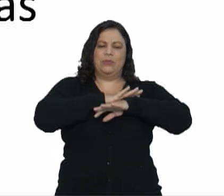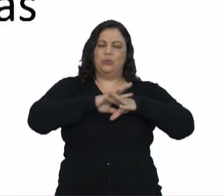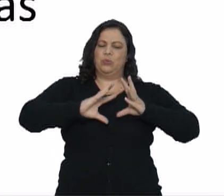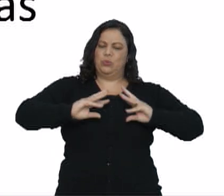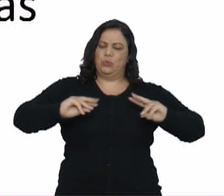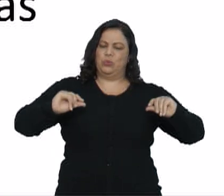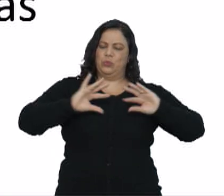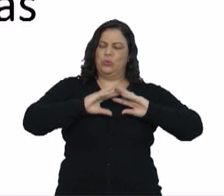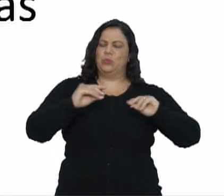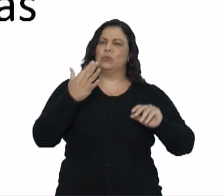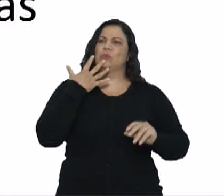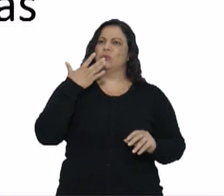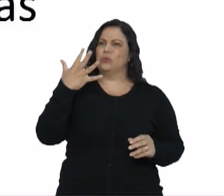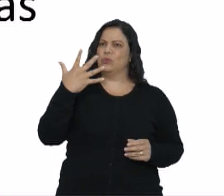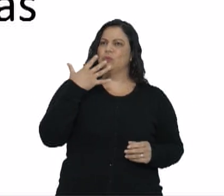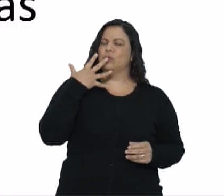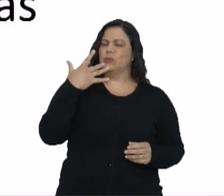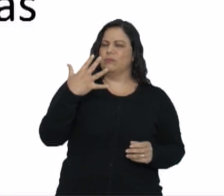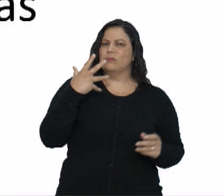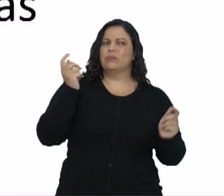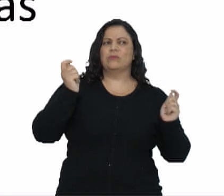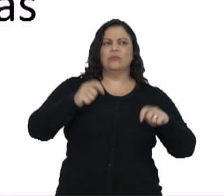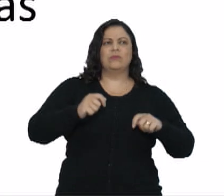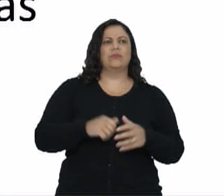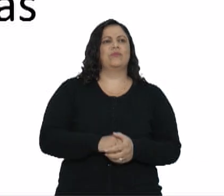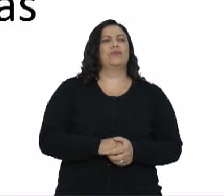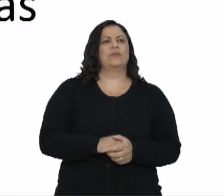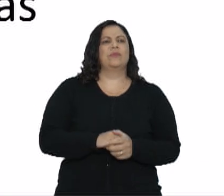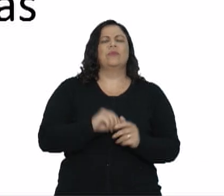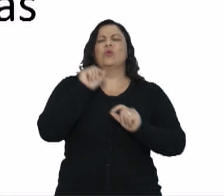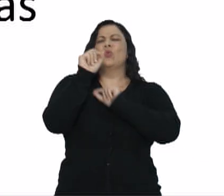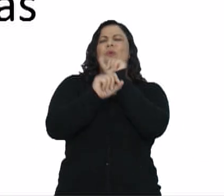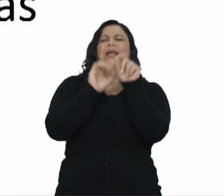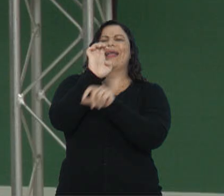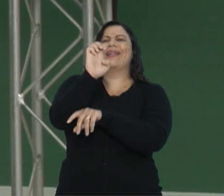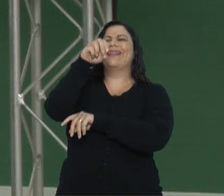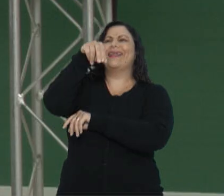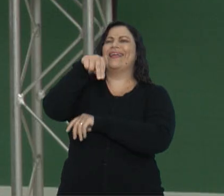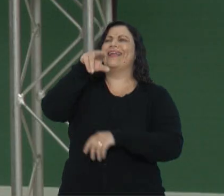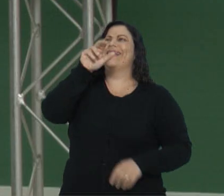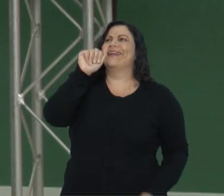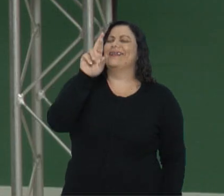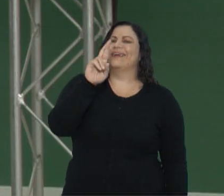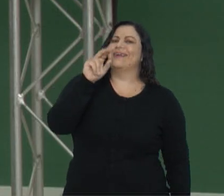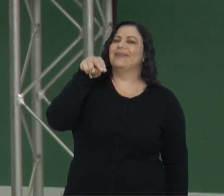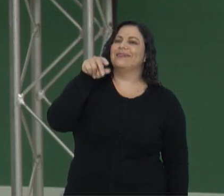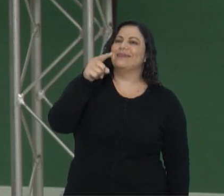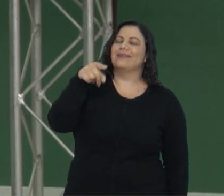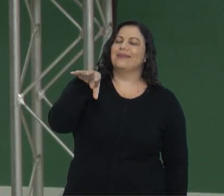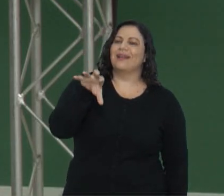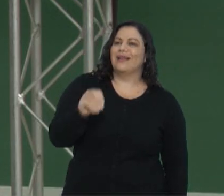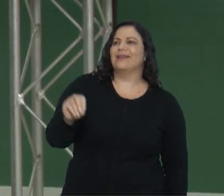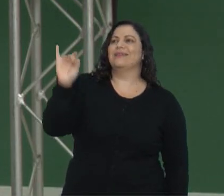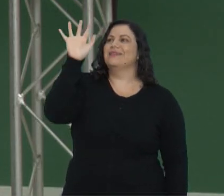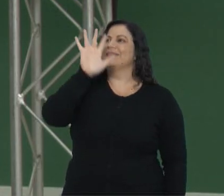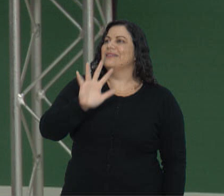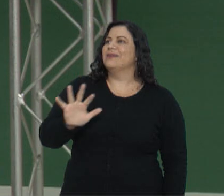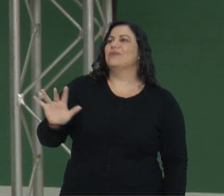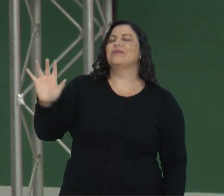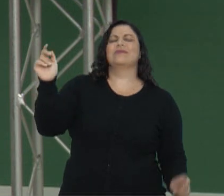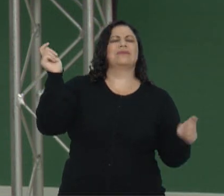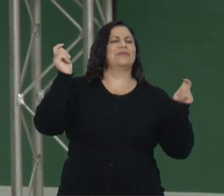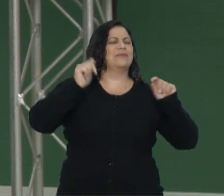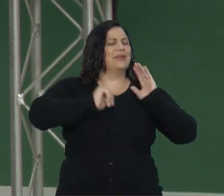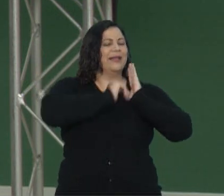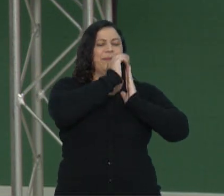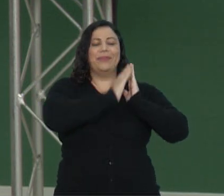forma de ouro, né, folhear ouro. Encarnação das imagens. O que era encarnação das imagens, gente? Encarnação nada mais é do que pintar imagens.